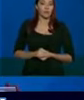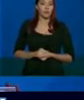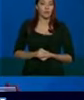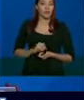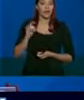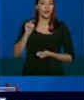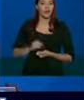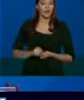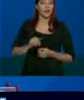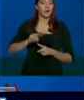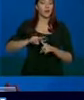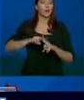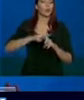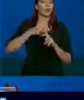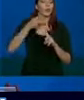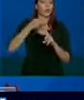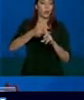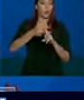é o dobro